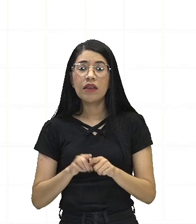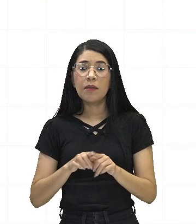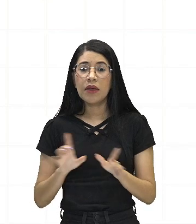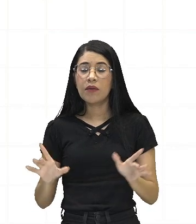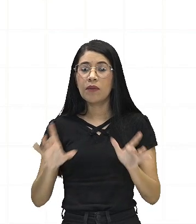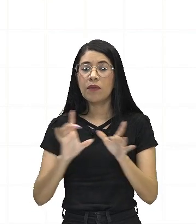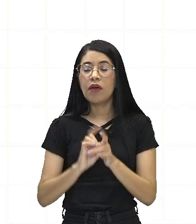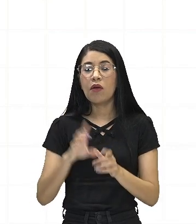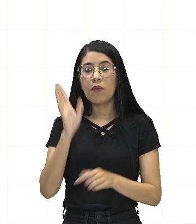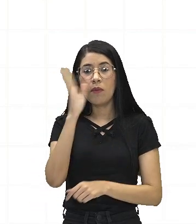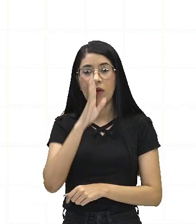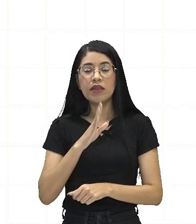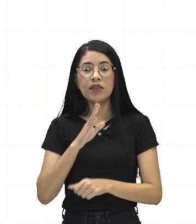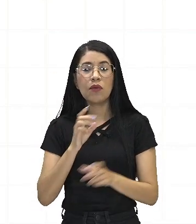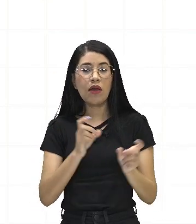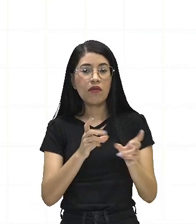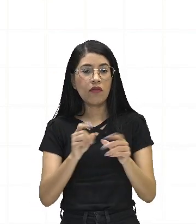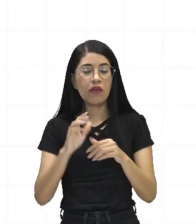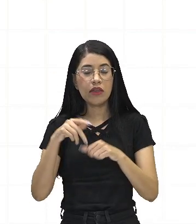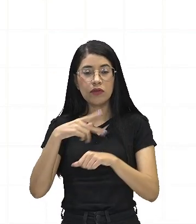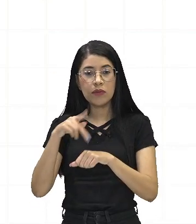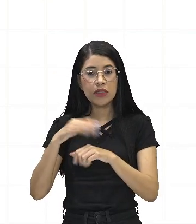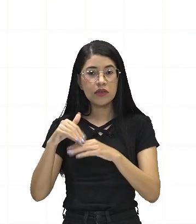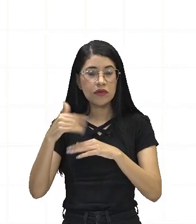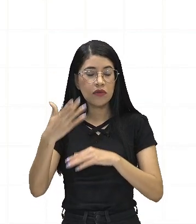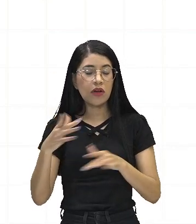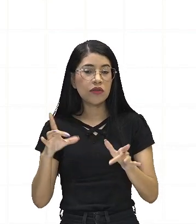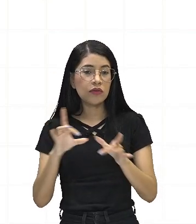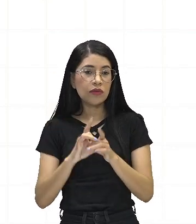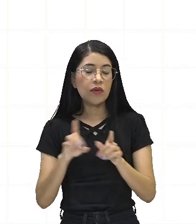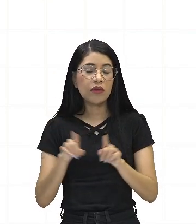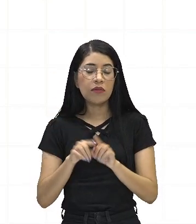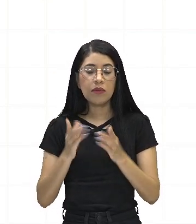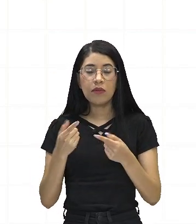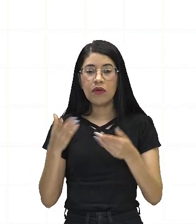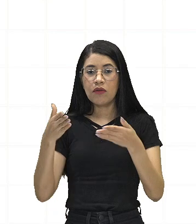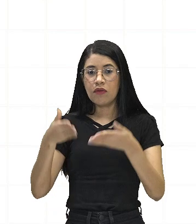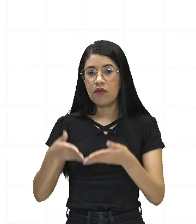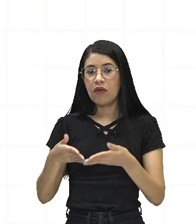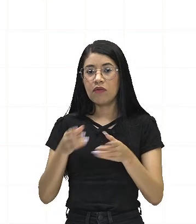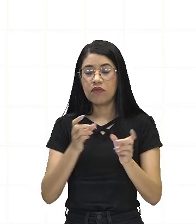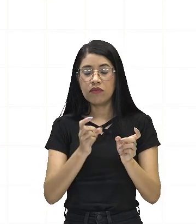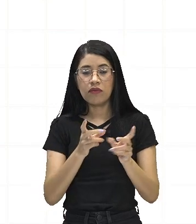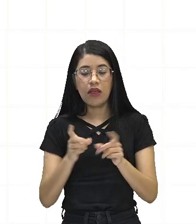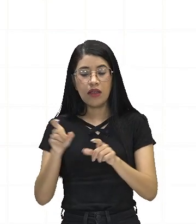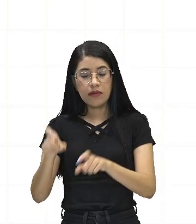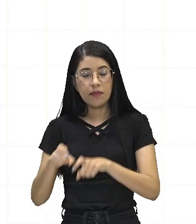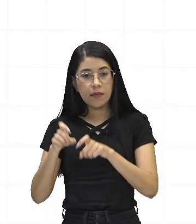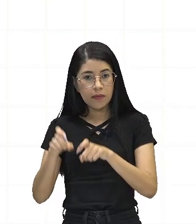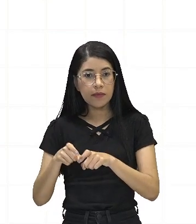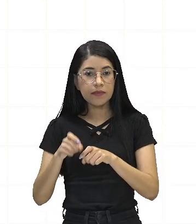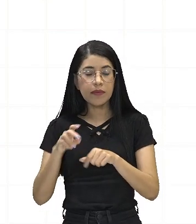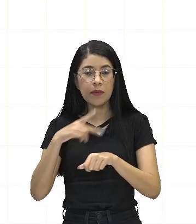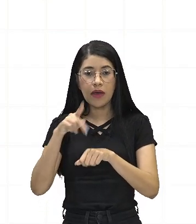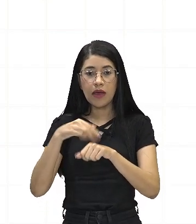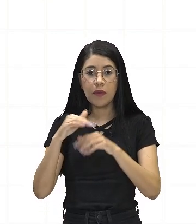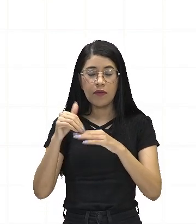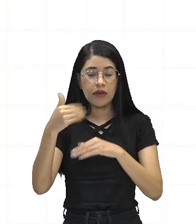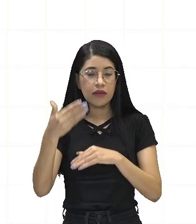nessa região, os portos também que foram construídos. Nós temos os impactos, podemos falar de